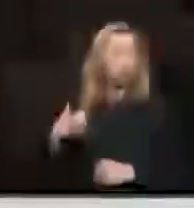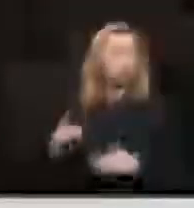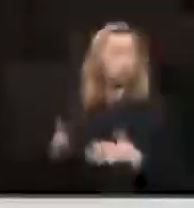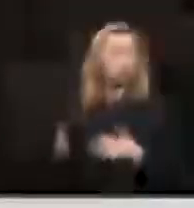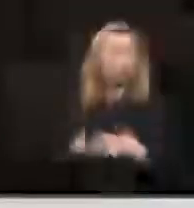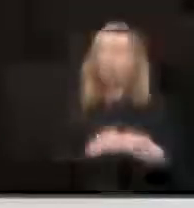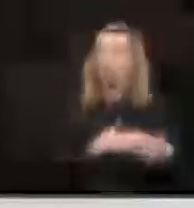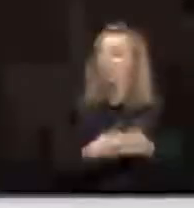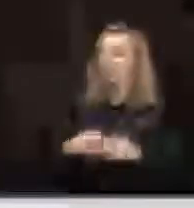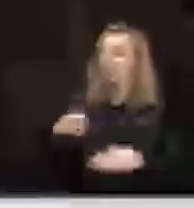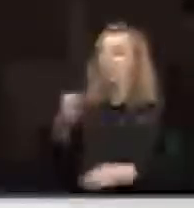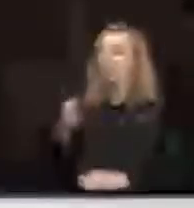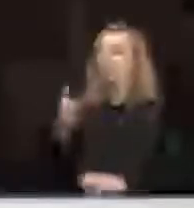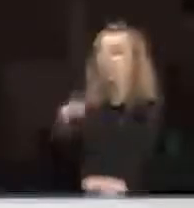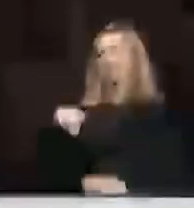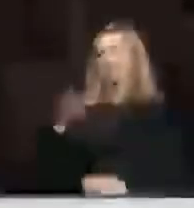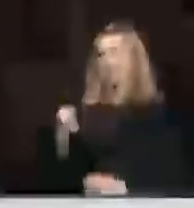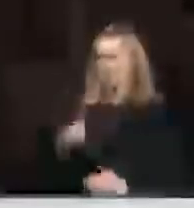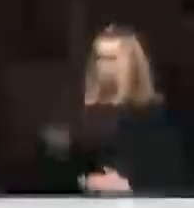o contraditório.